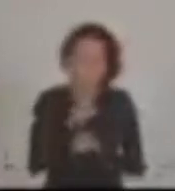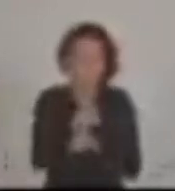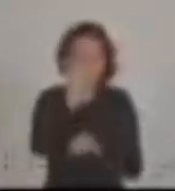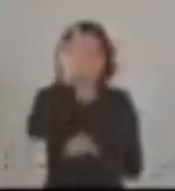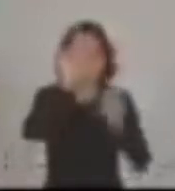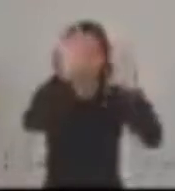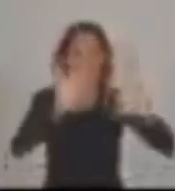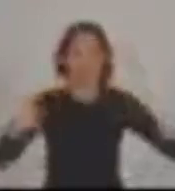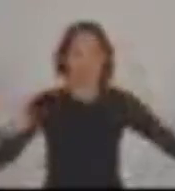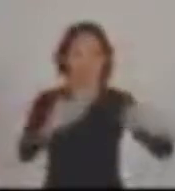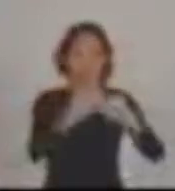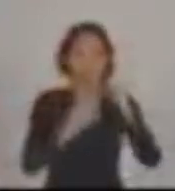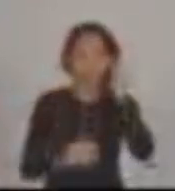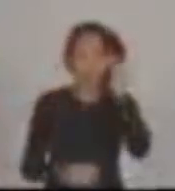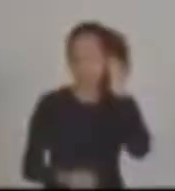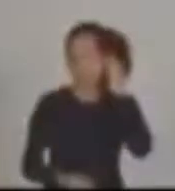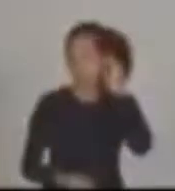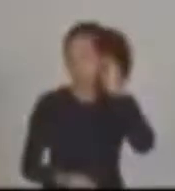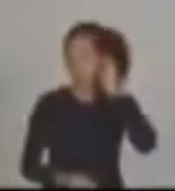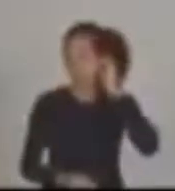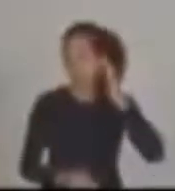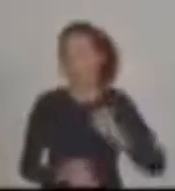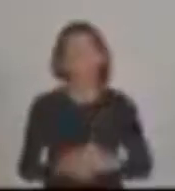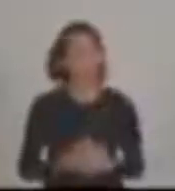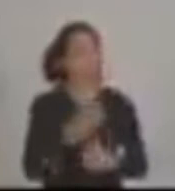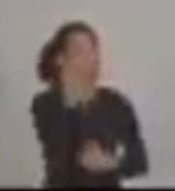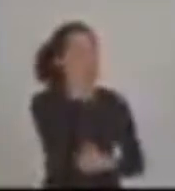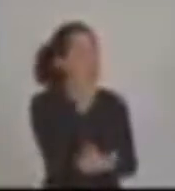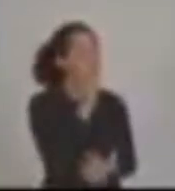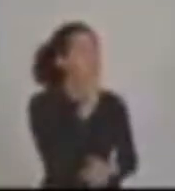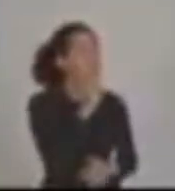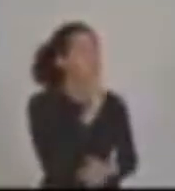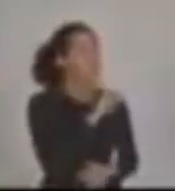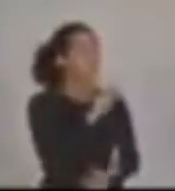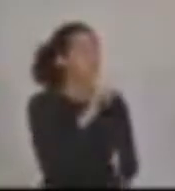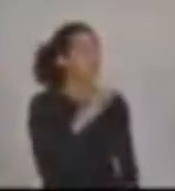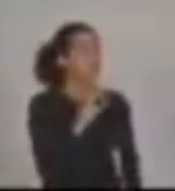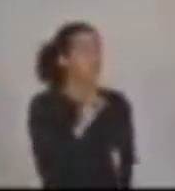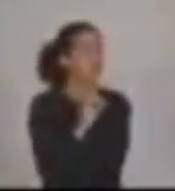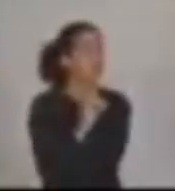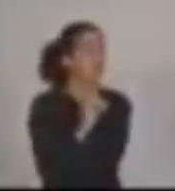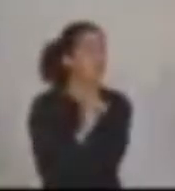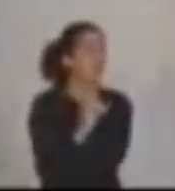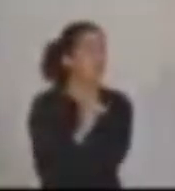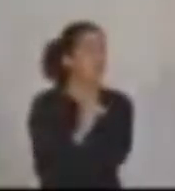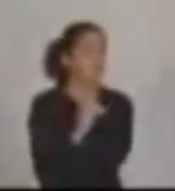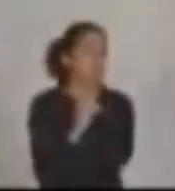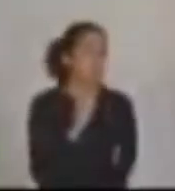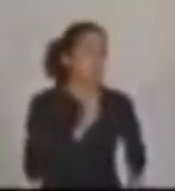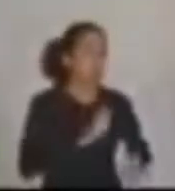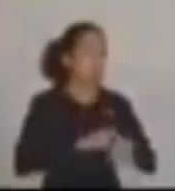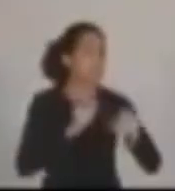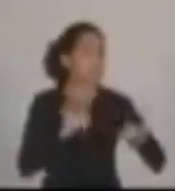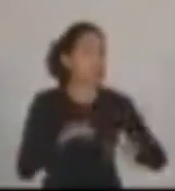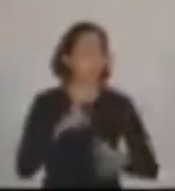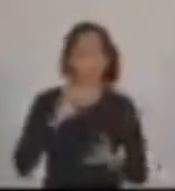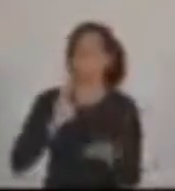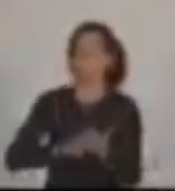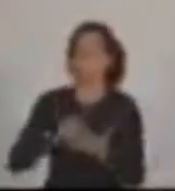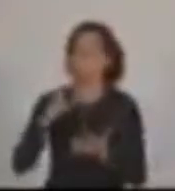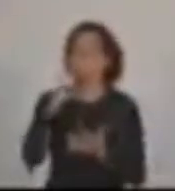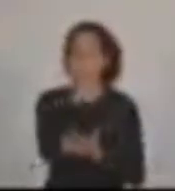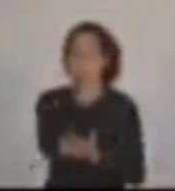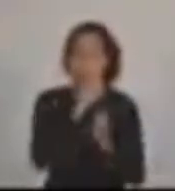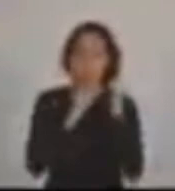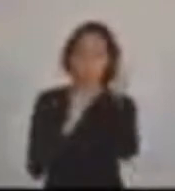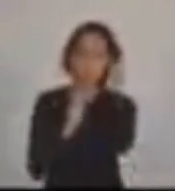a todos. Deputado Ferraz, obrigado, parte, obrigado, deputado Teodoro Ferraz. Já, o tempo do deputado Ferraz já... Só para registrar aqui, presidente. Pela possível.